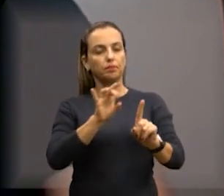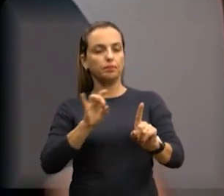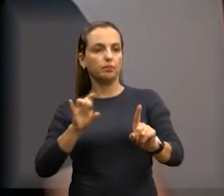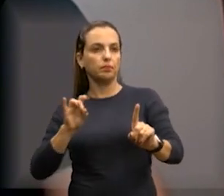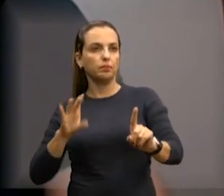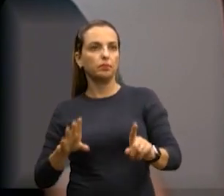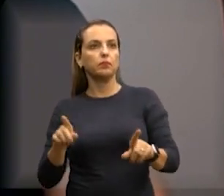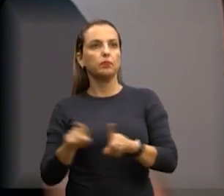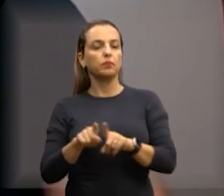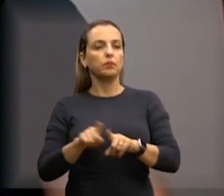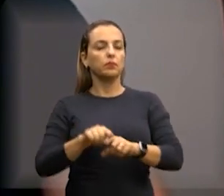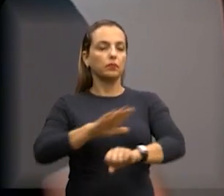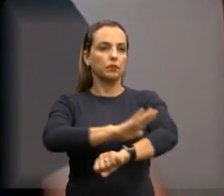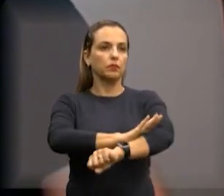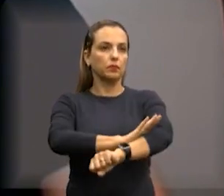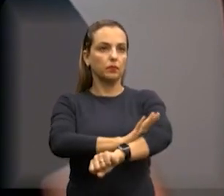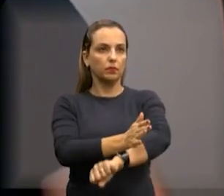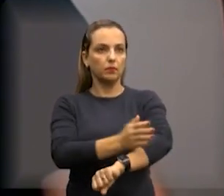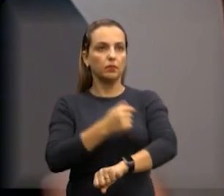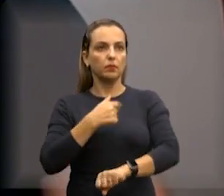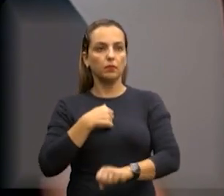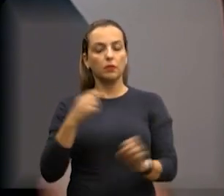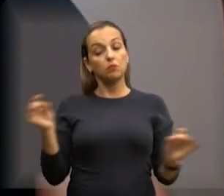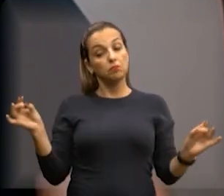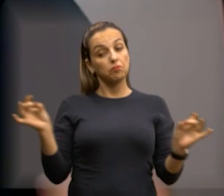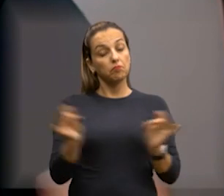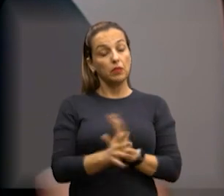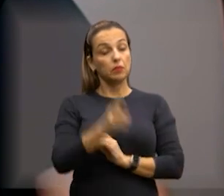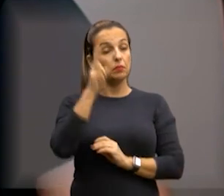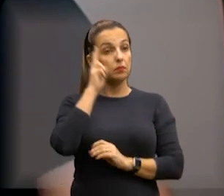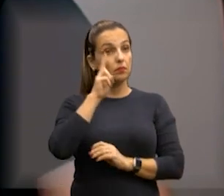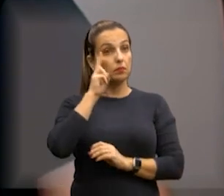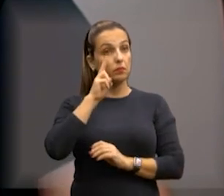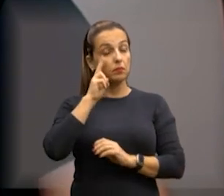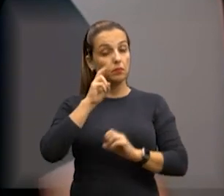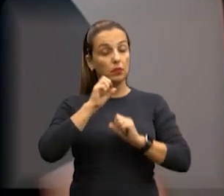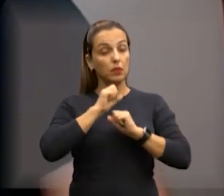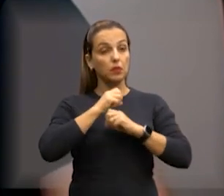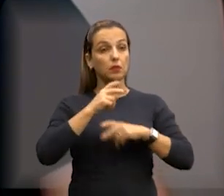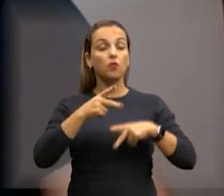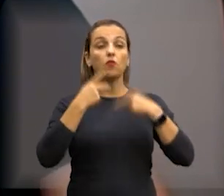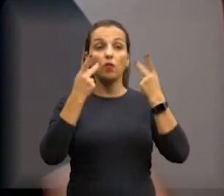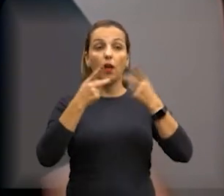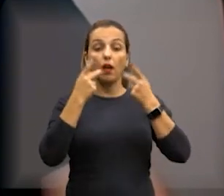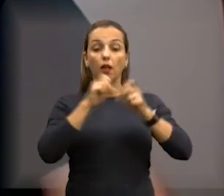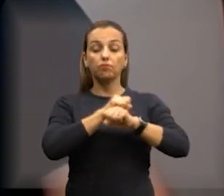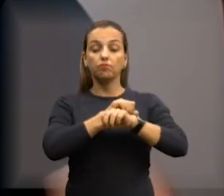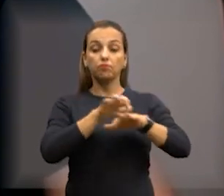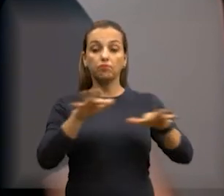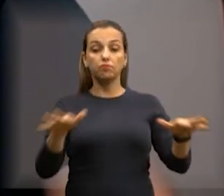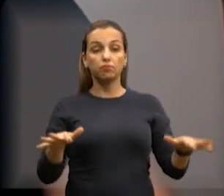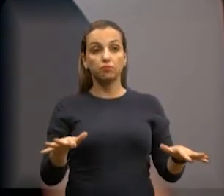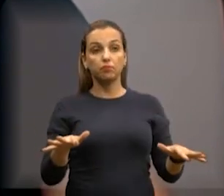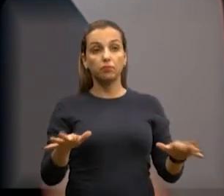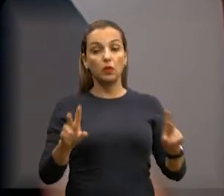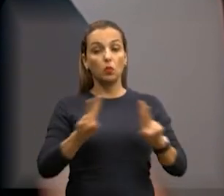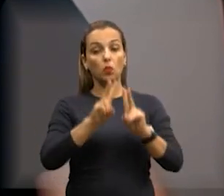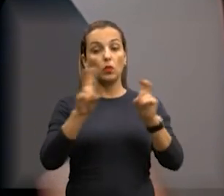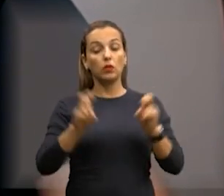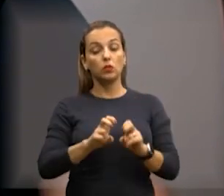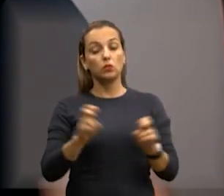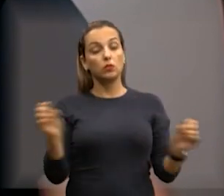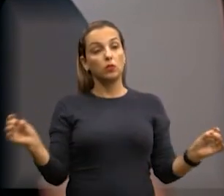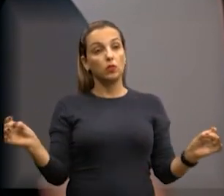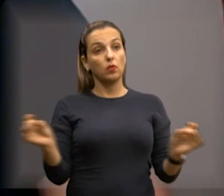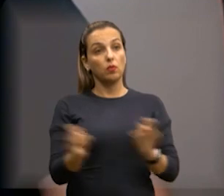meu desejo colocar um ponto final nessa história, no sentido de publicizar isso. Eu não quero mais tocar nesse assunto,